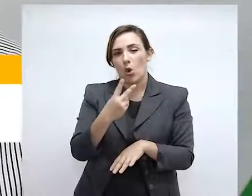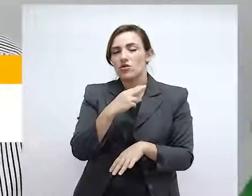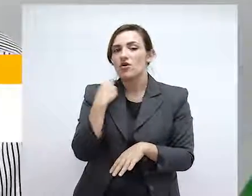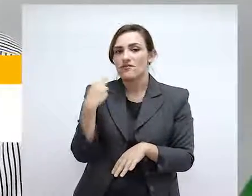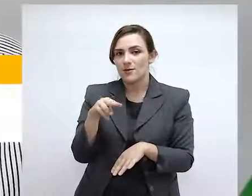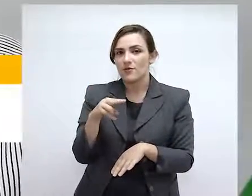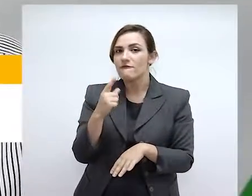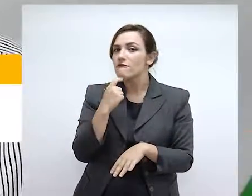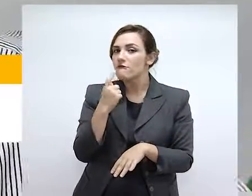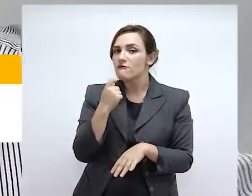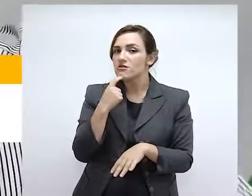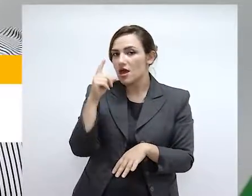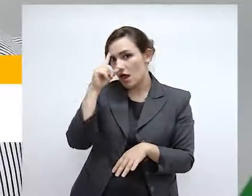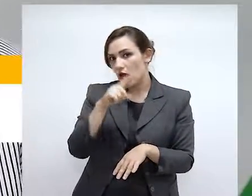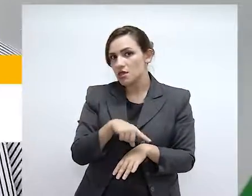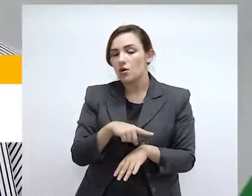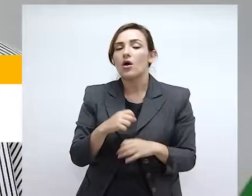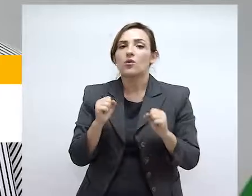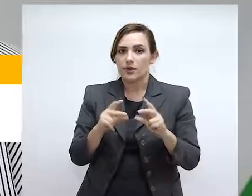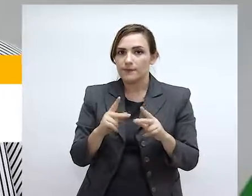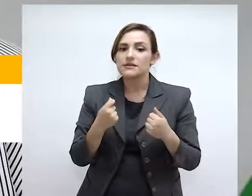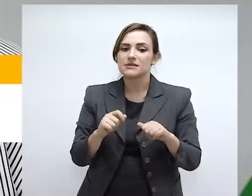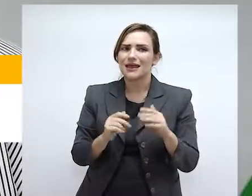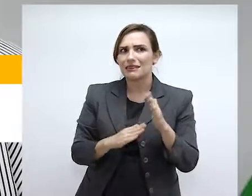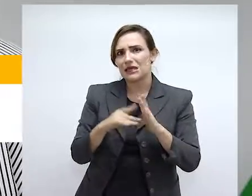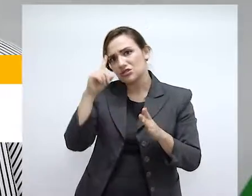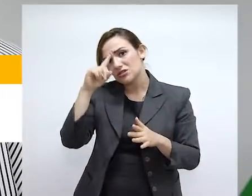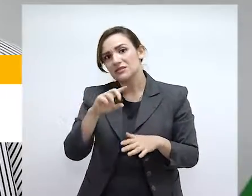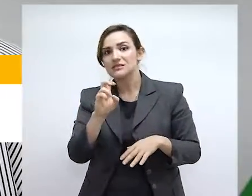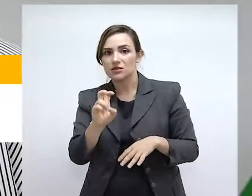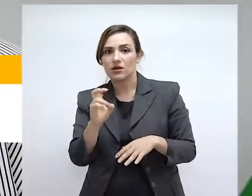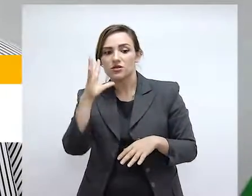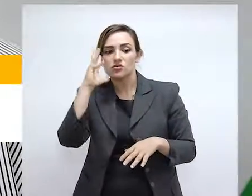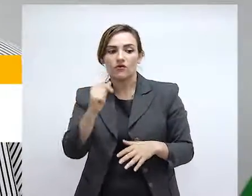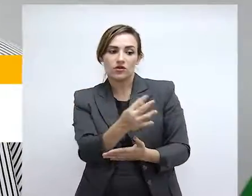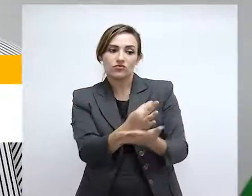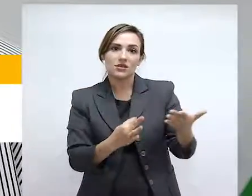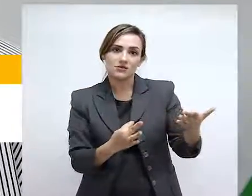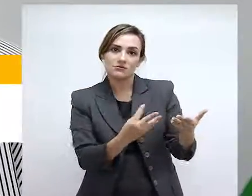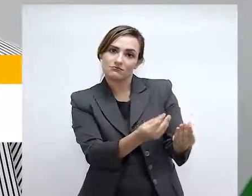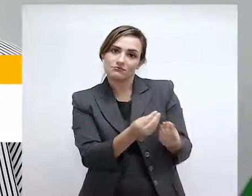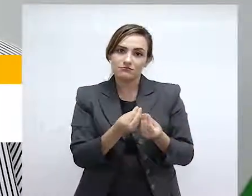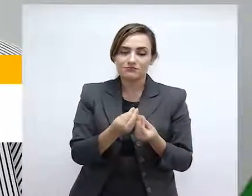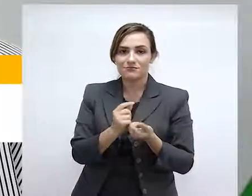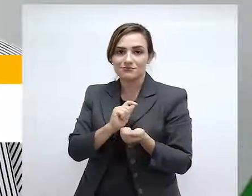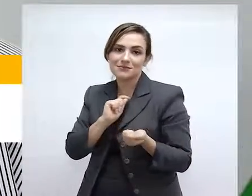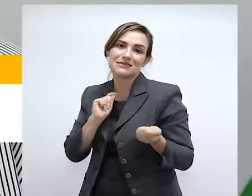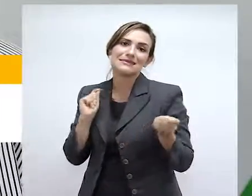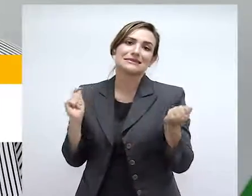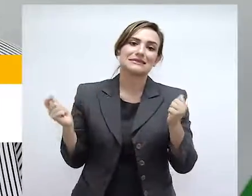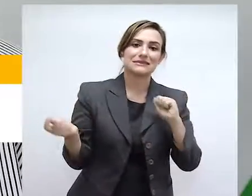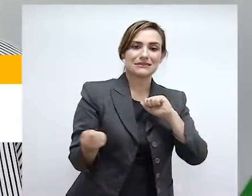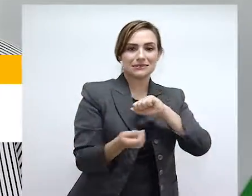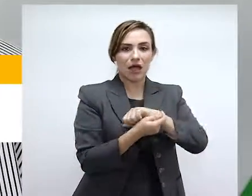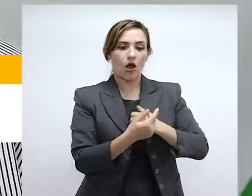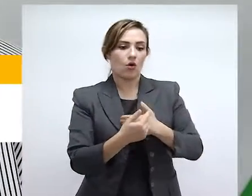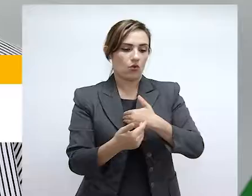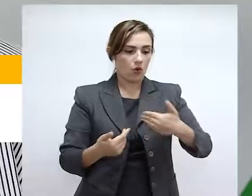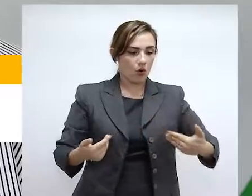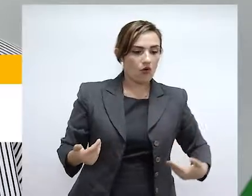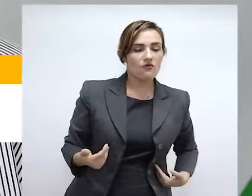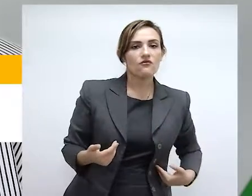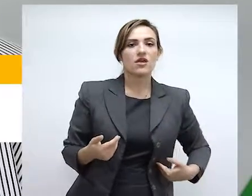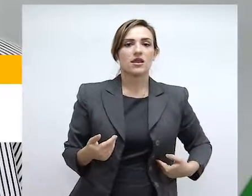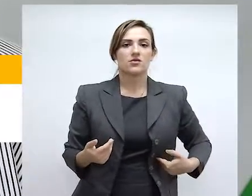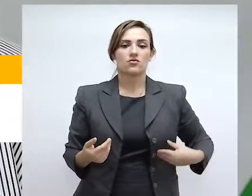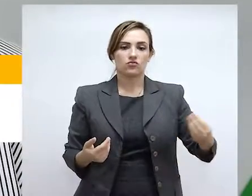até, proximamente depois do feriado aí, do dia 2 de novembro, até o dia 5, por aí, nós tenhamos uma